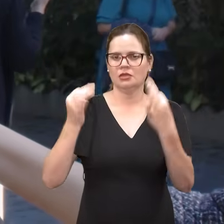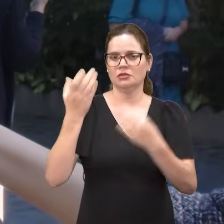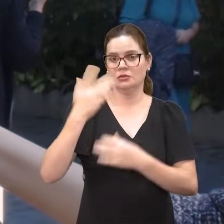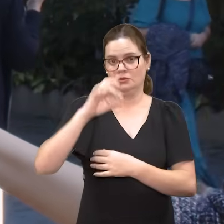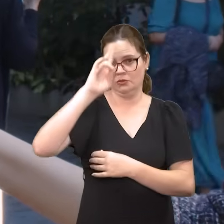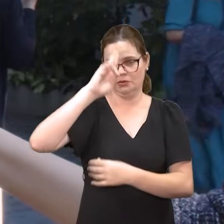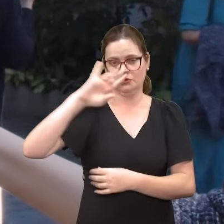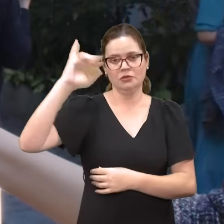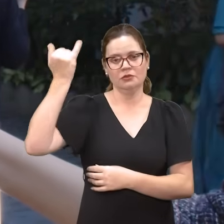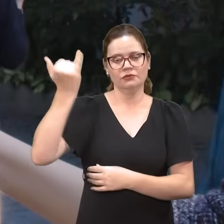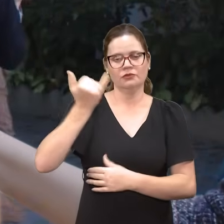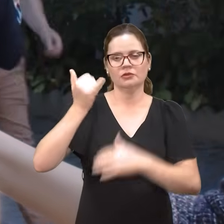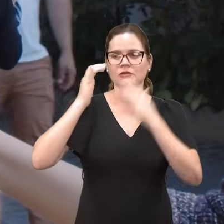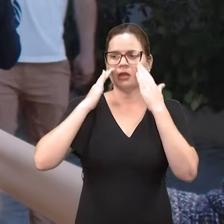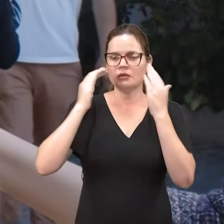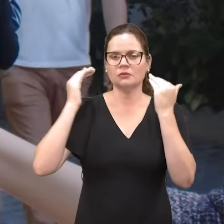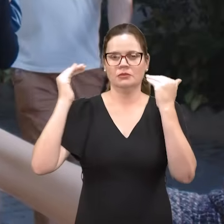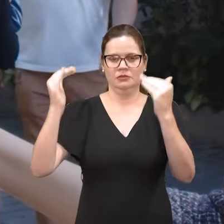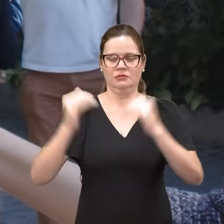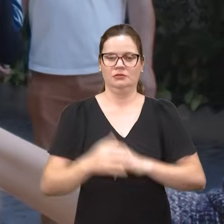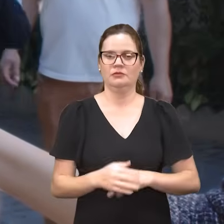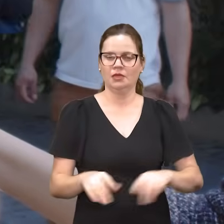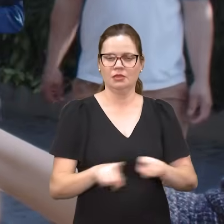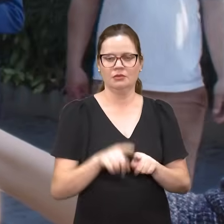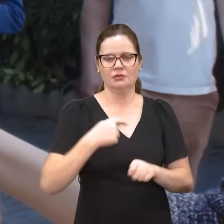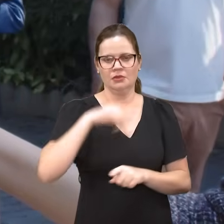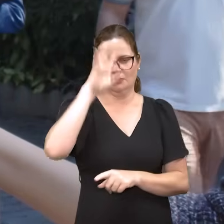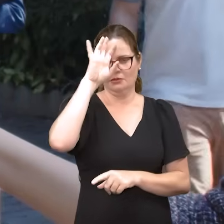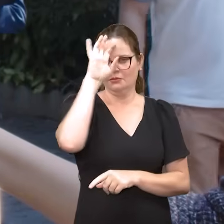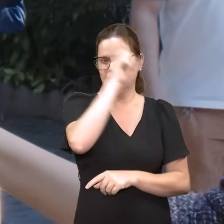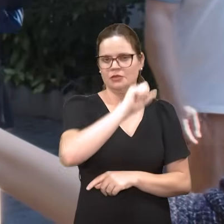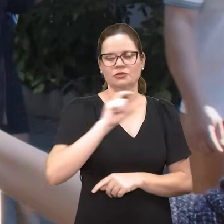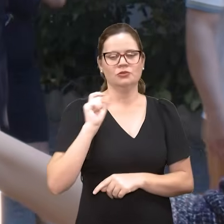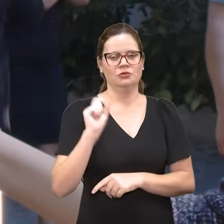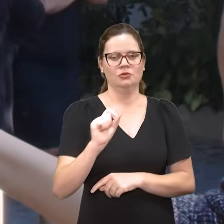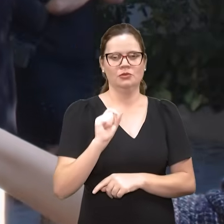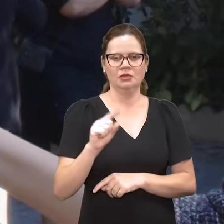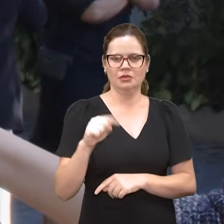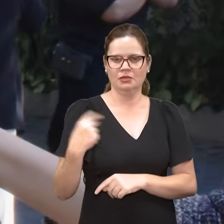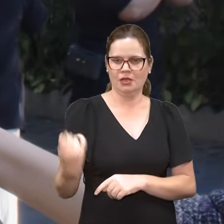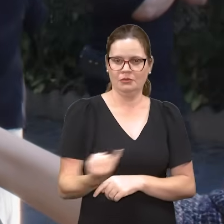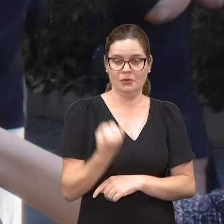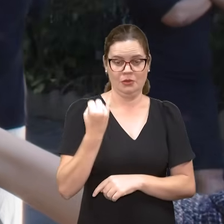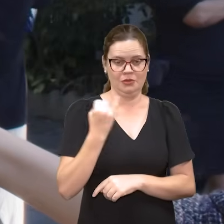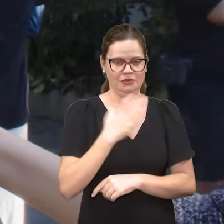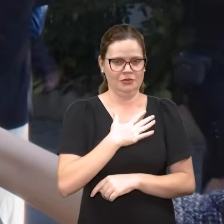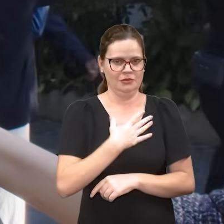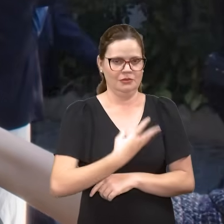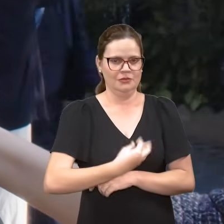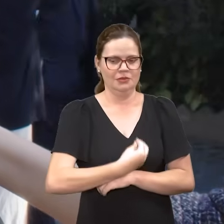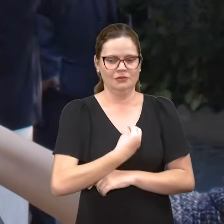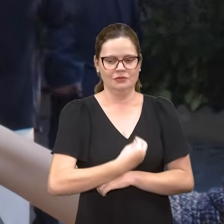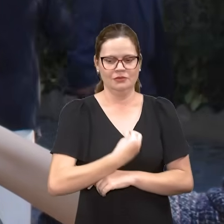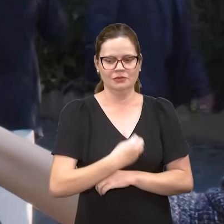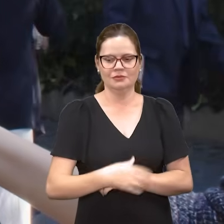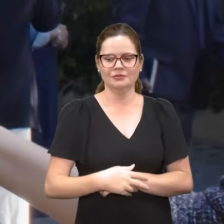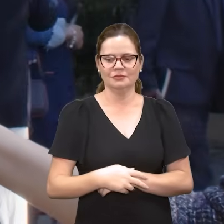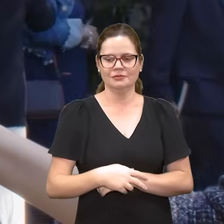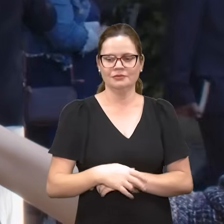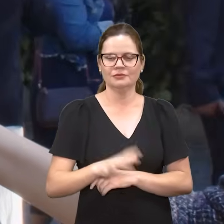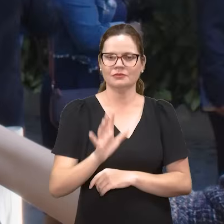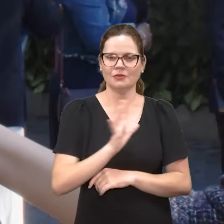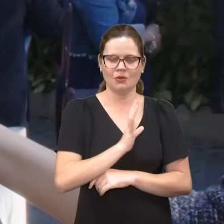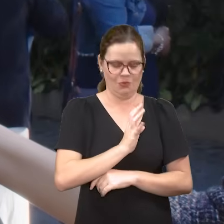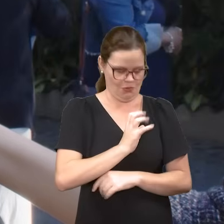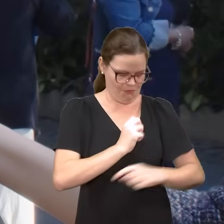Senhor. E aprendi uma coisa com ele que foi muito importante na minha vida. O amor